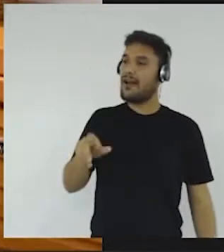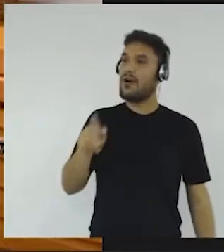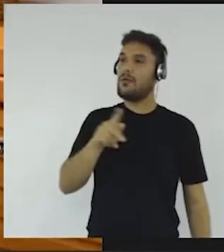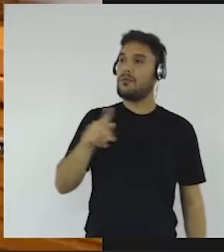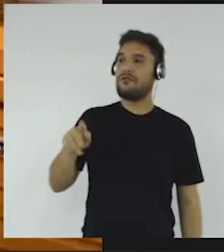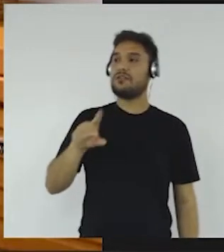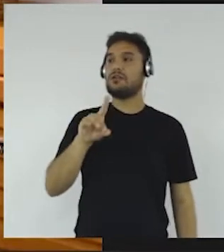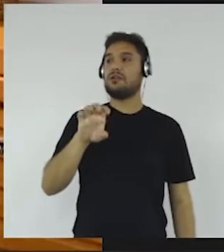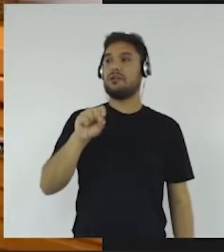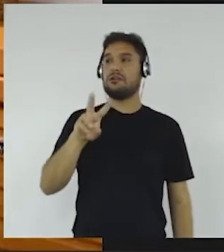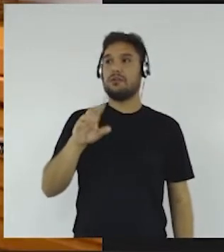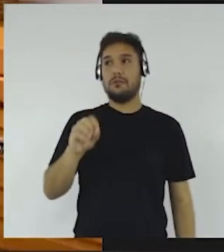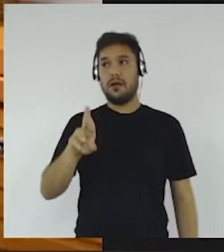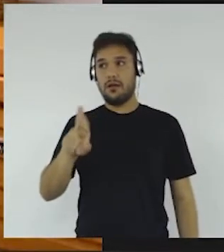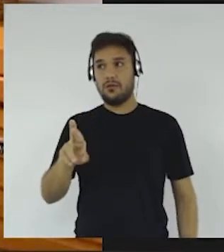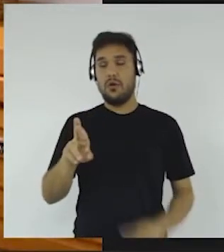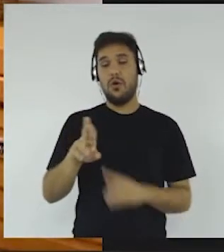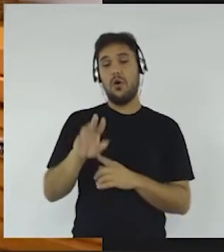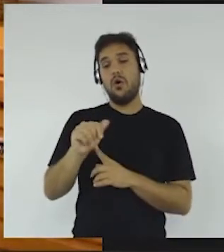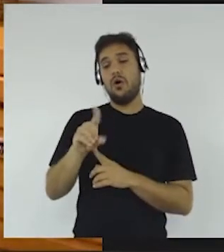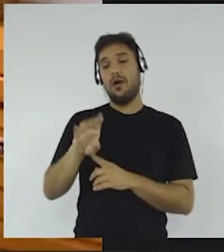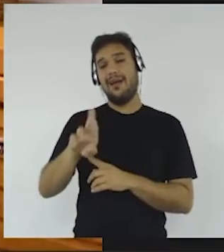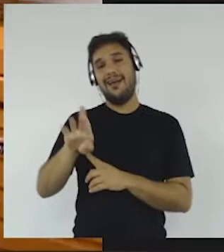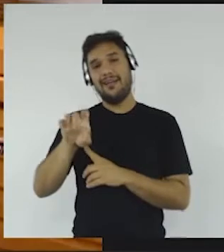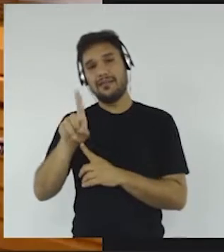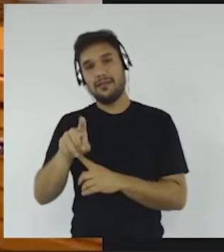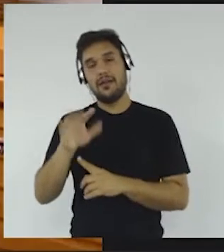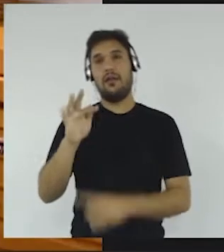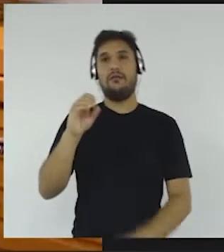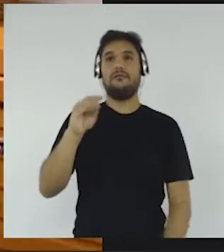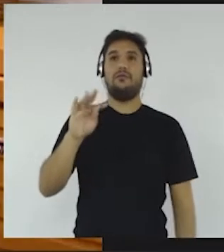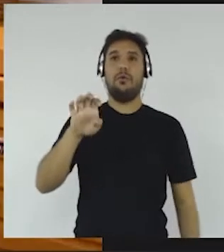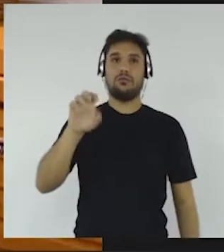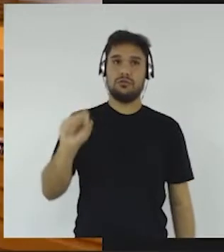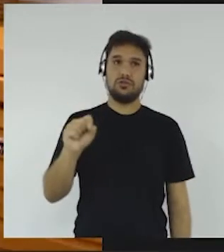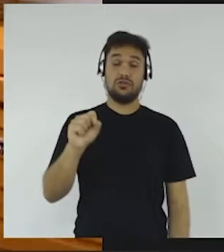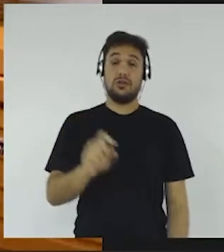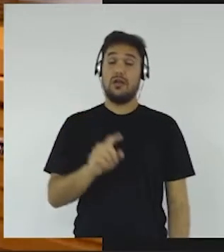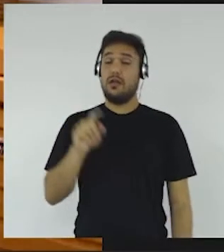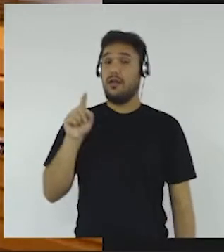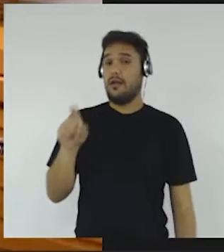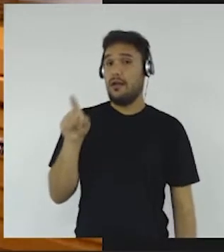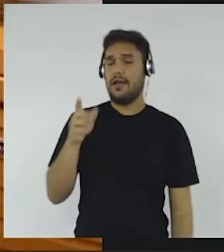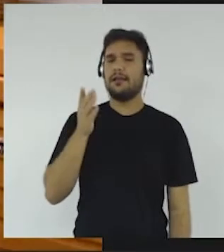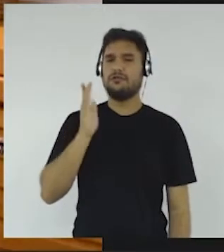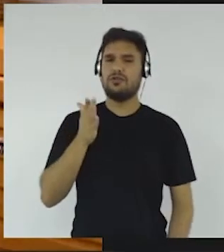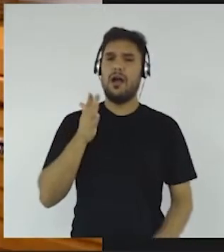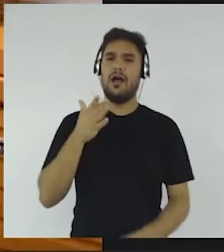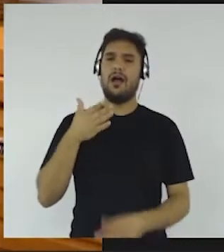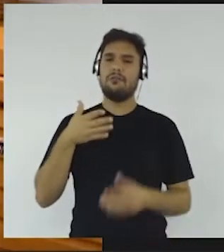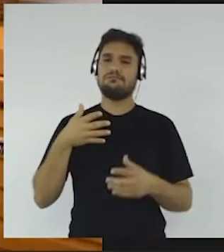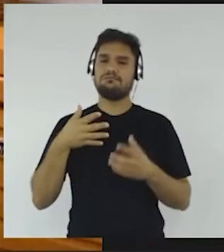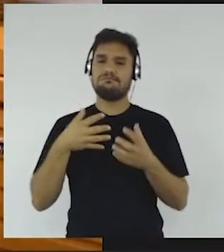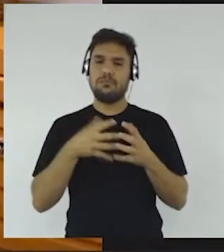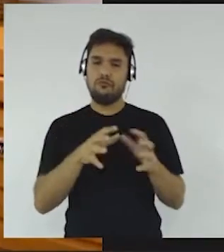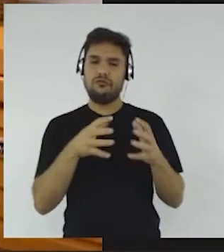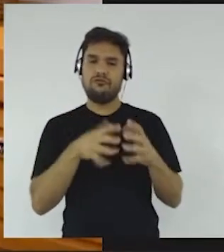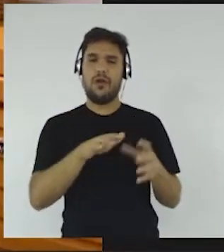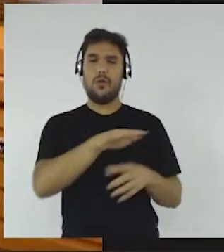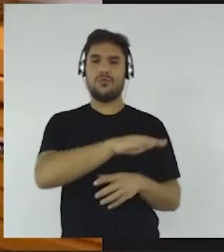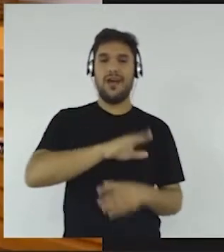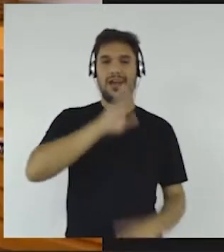e desembargador federal André Fontes, que conviveu no mundo acadêmico